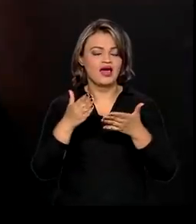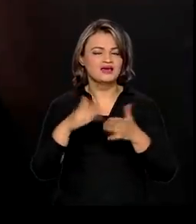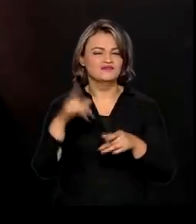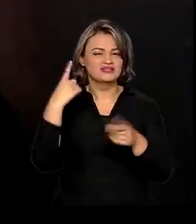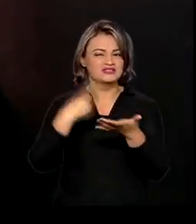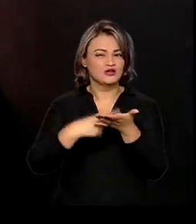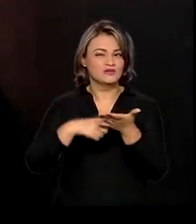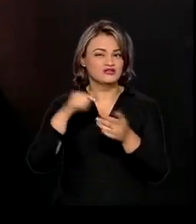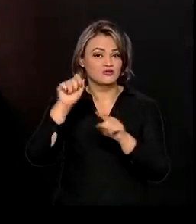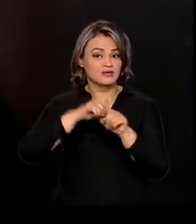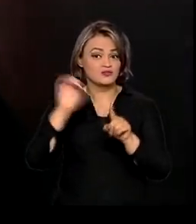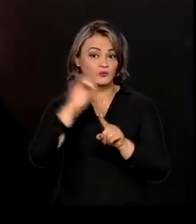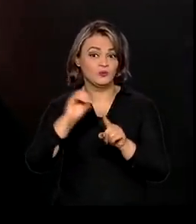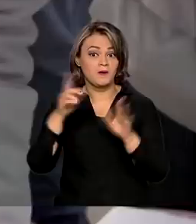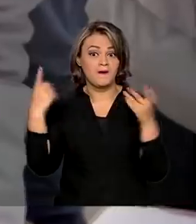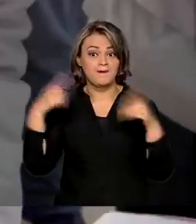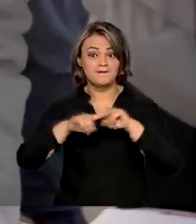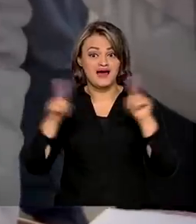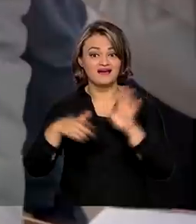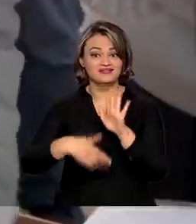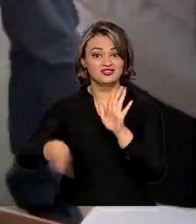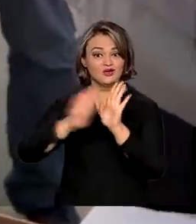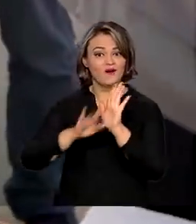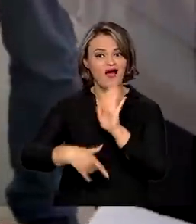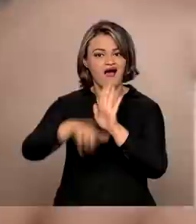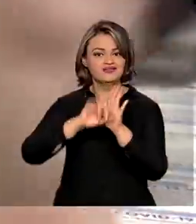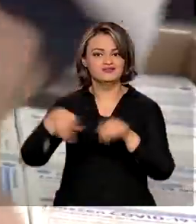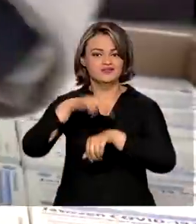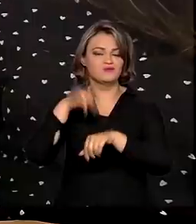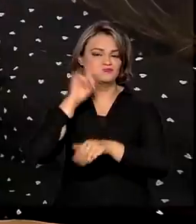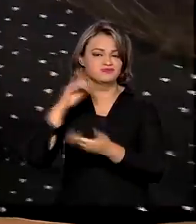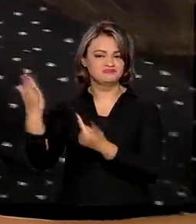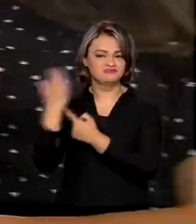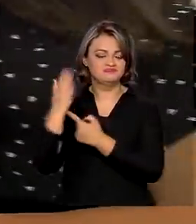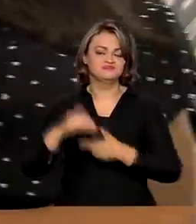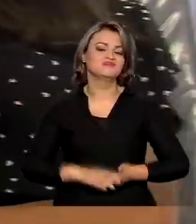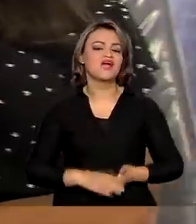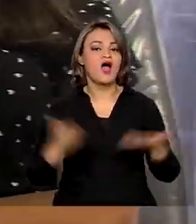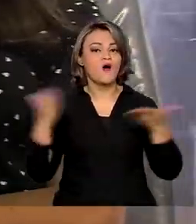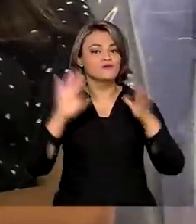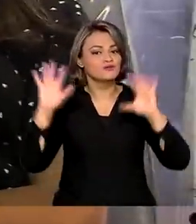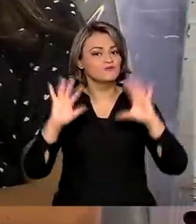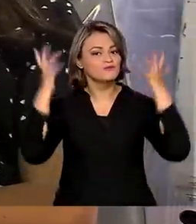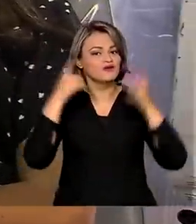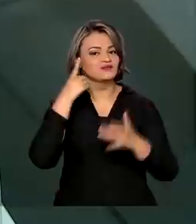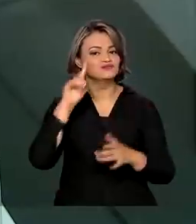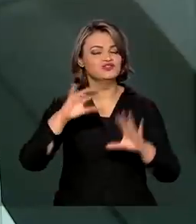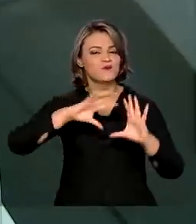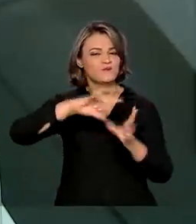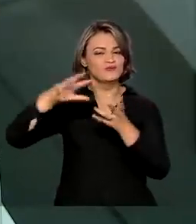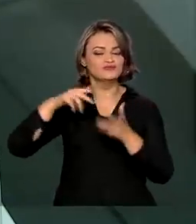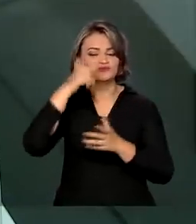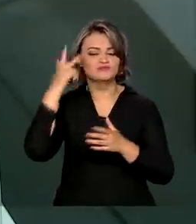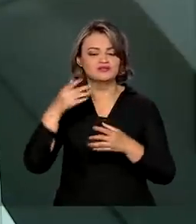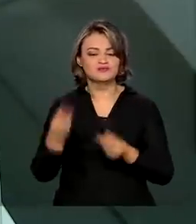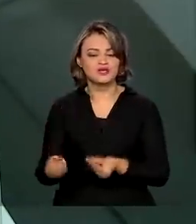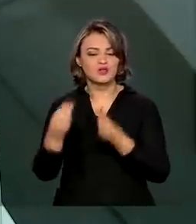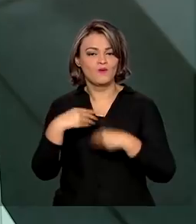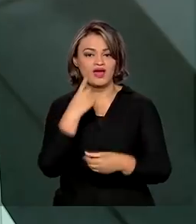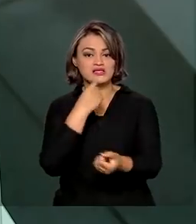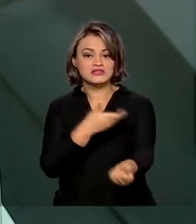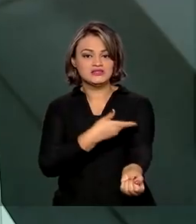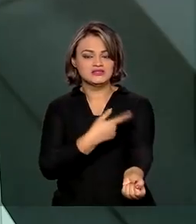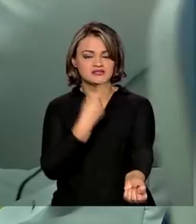correria só a partir de outubro mas foi antecipada pelos Estados Unidos hoje é comemorado o dia mundial do doador de sangue